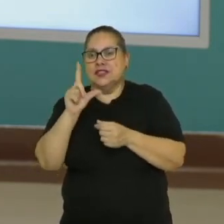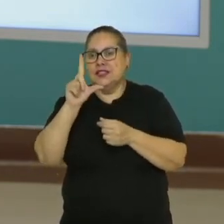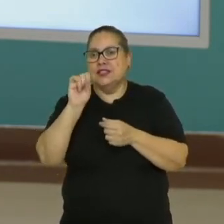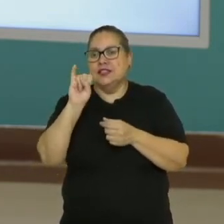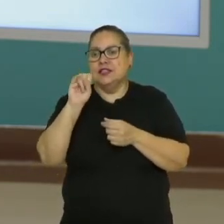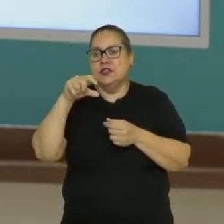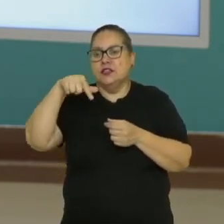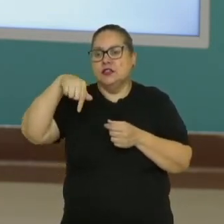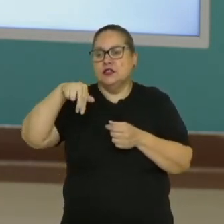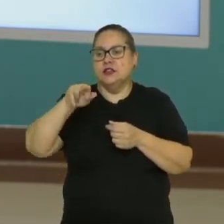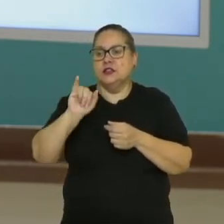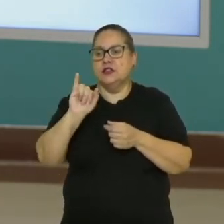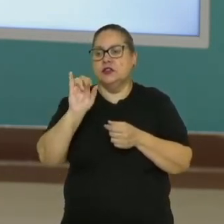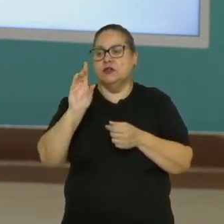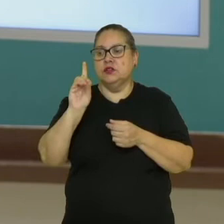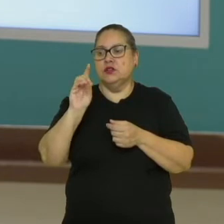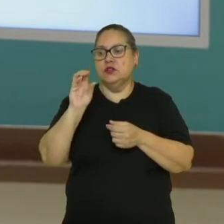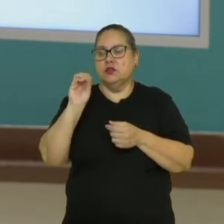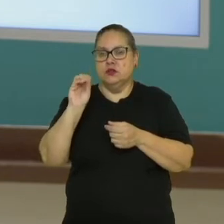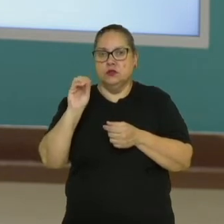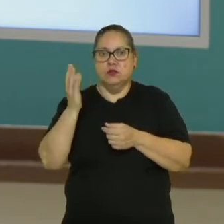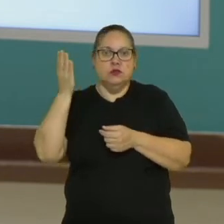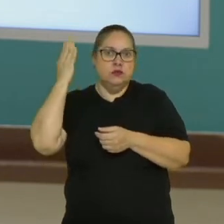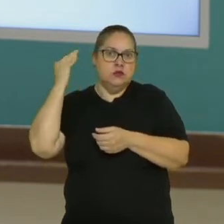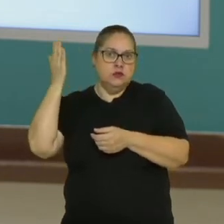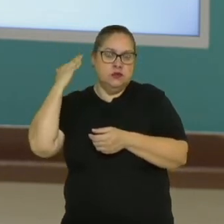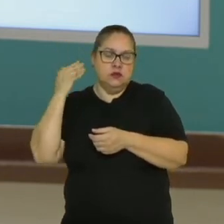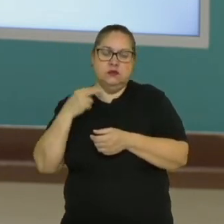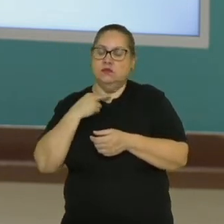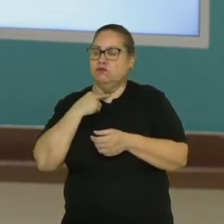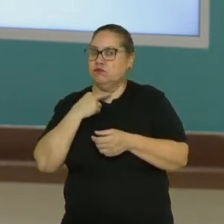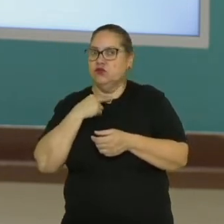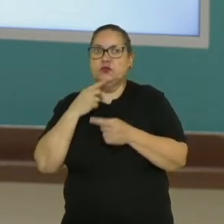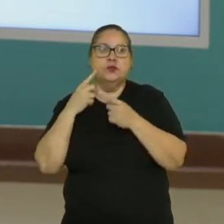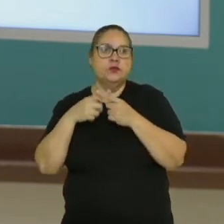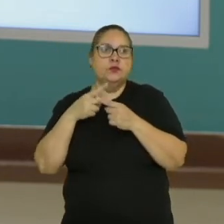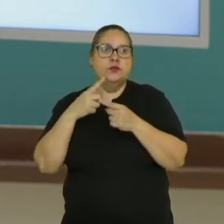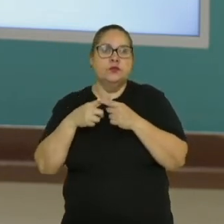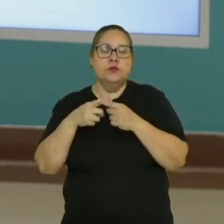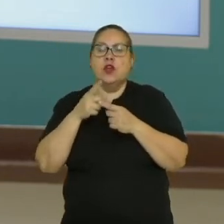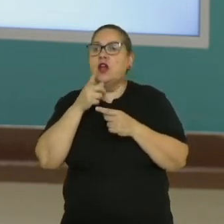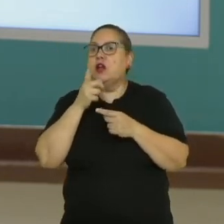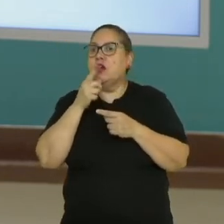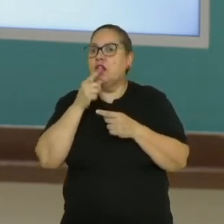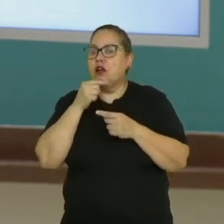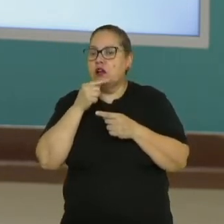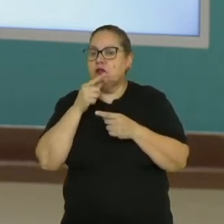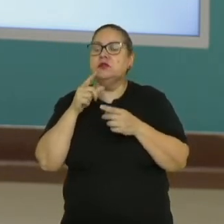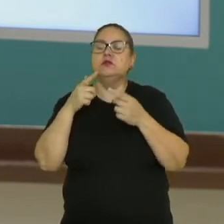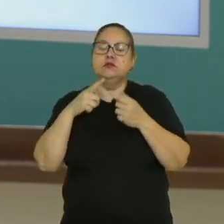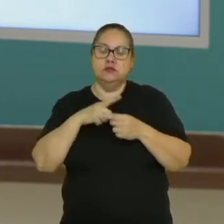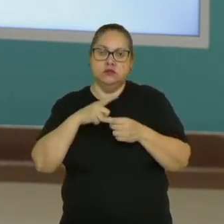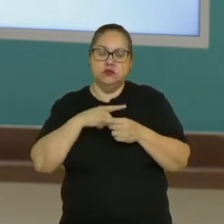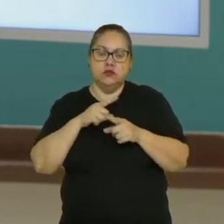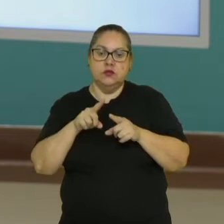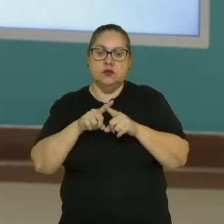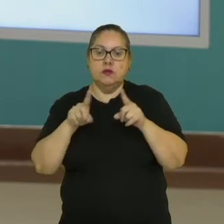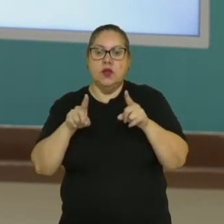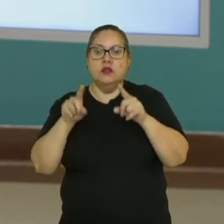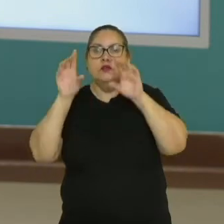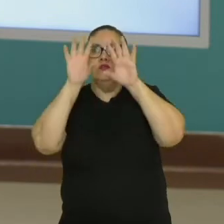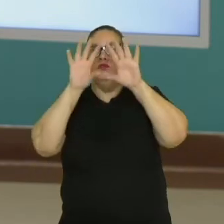atual, que não era possível na Terra primitiva. Por quê? A água existia, porém no estado